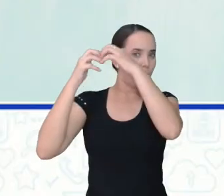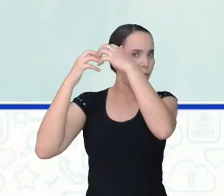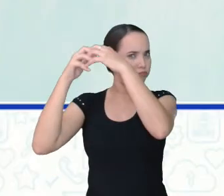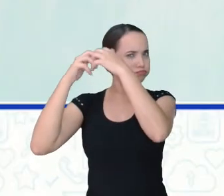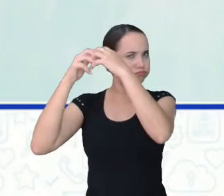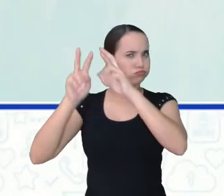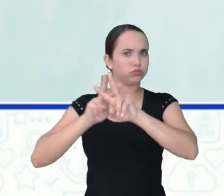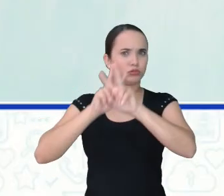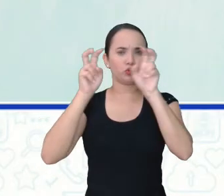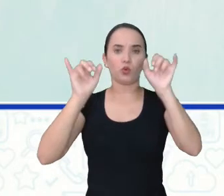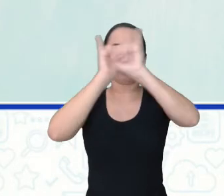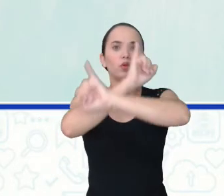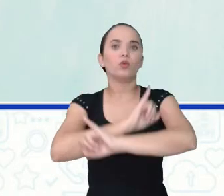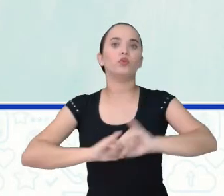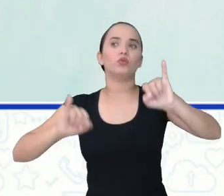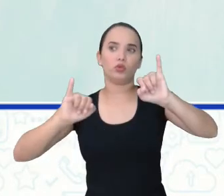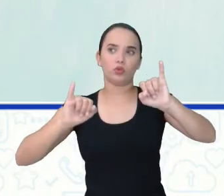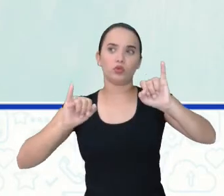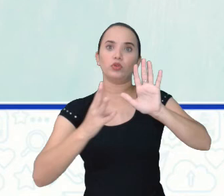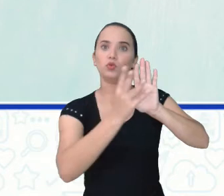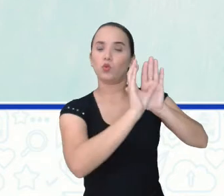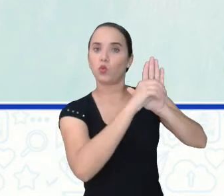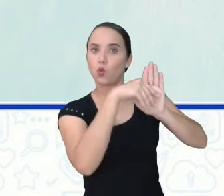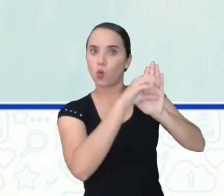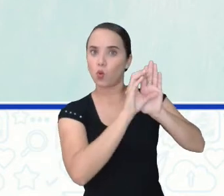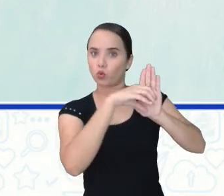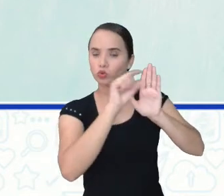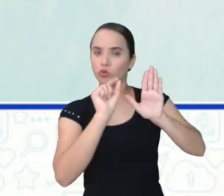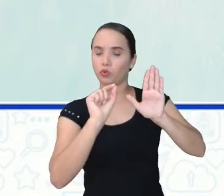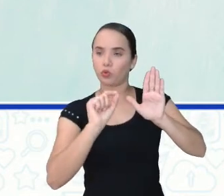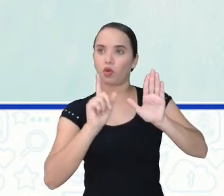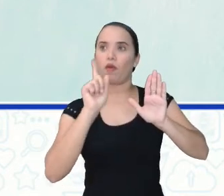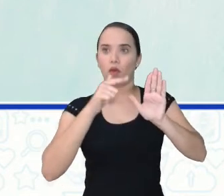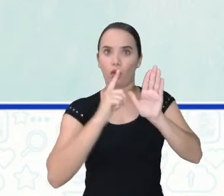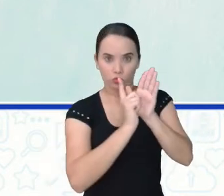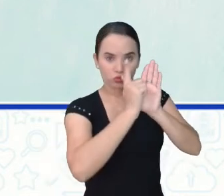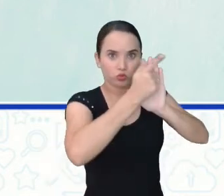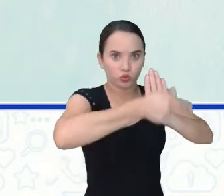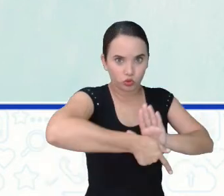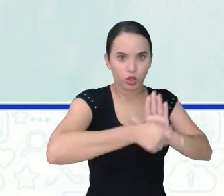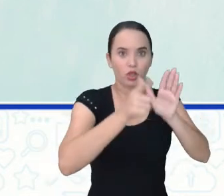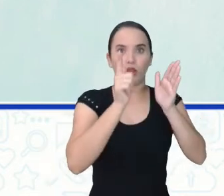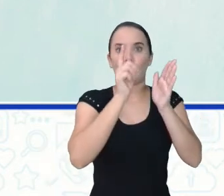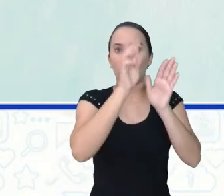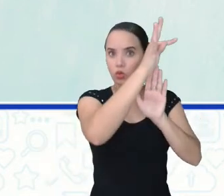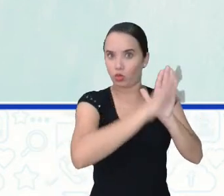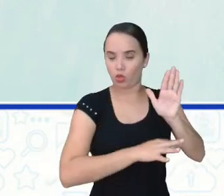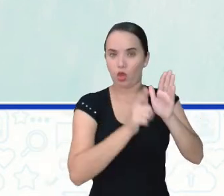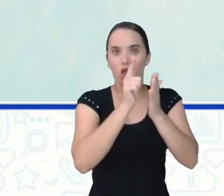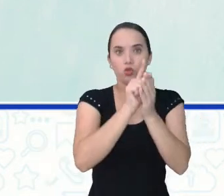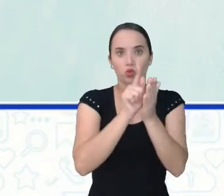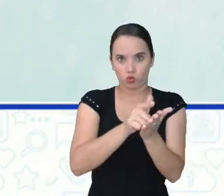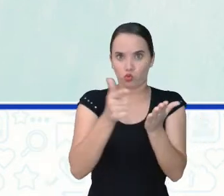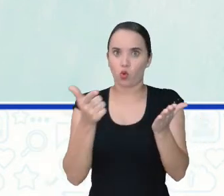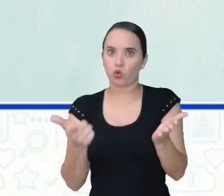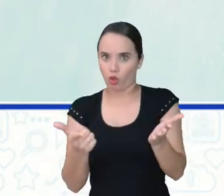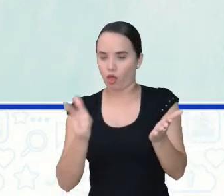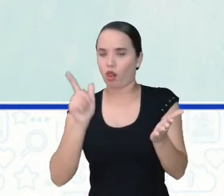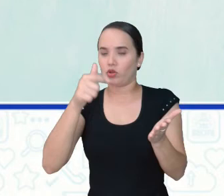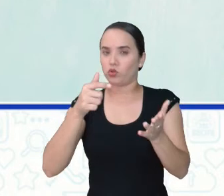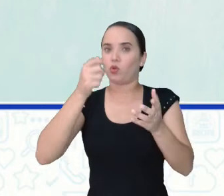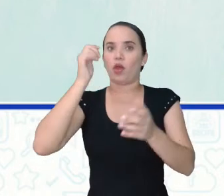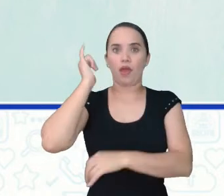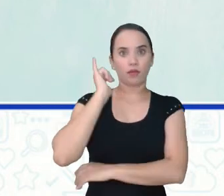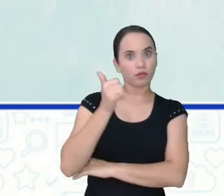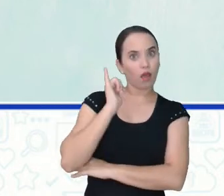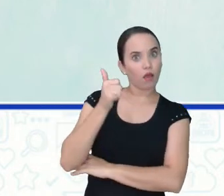notícia, classificando, conceituando, a notícia é um gênero textual jornalístico, é um texto narrativo, já porque conta